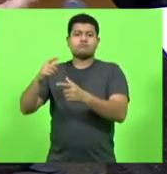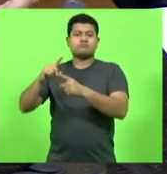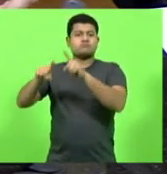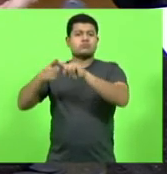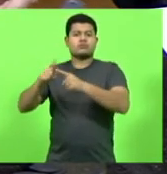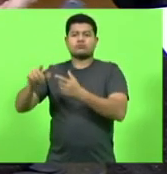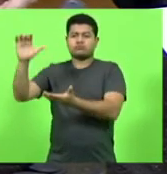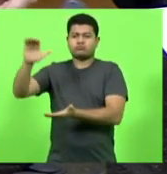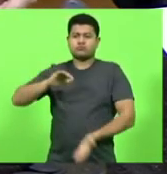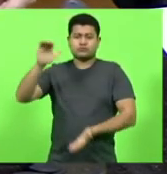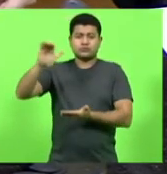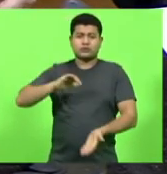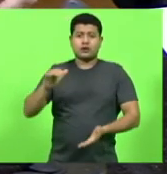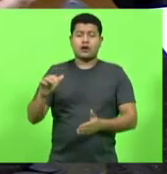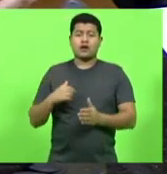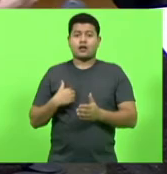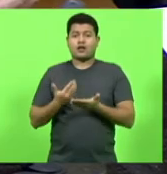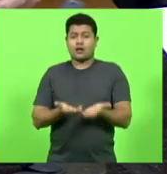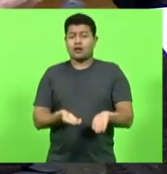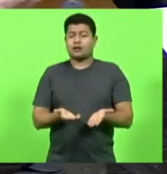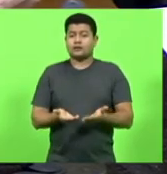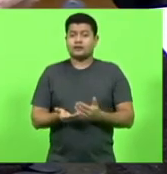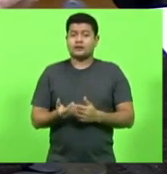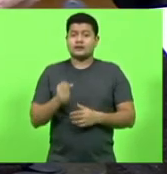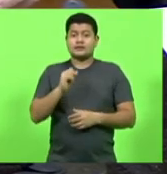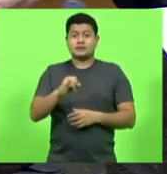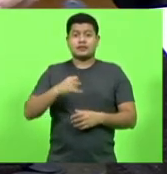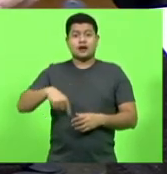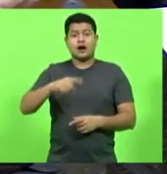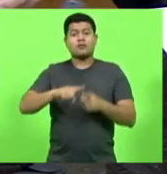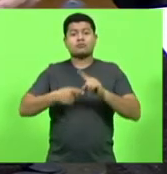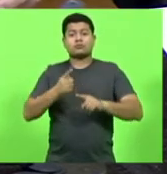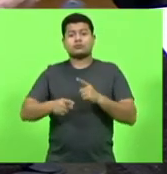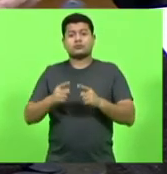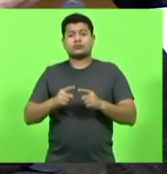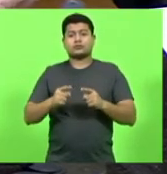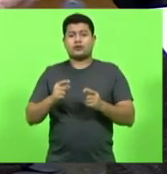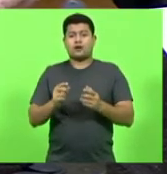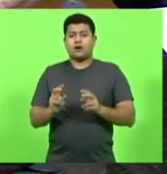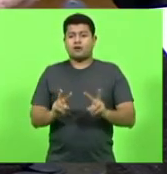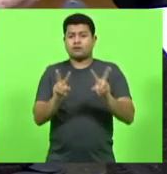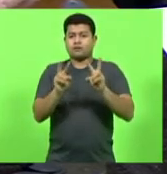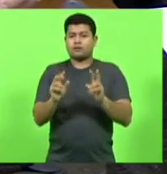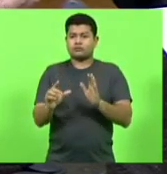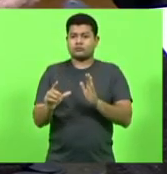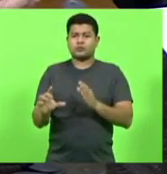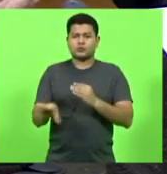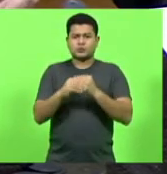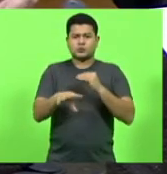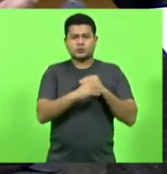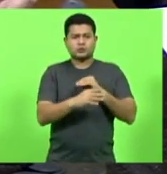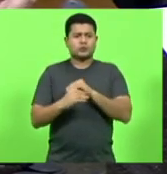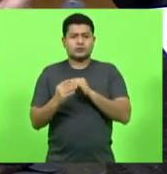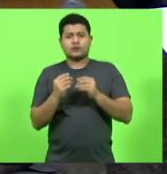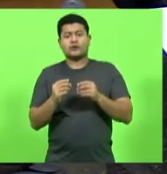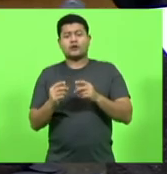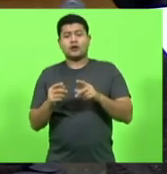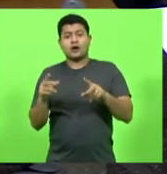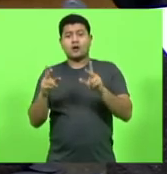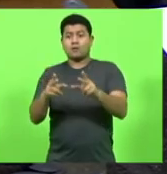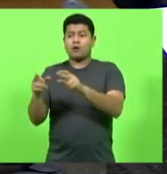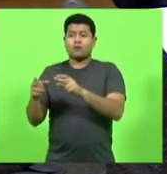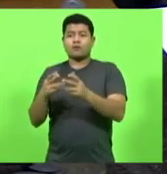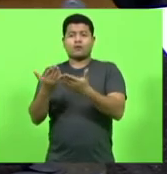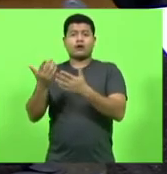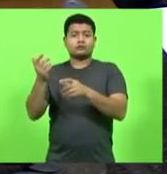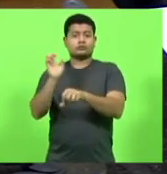do preço de venda. Então, se os nossos produtos estão com valores bastante agregados, os produtos dos outros estados também têm. Então, o